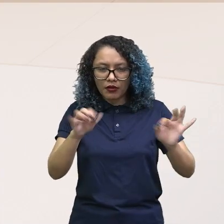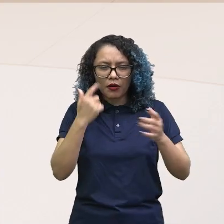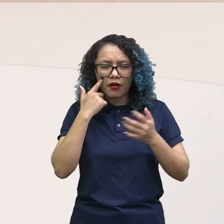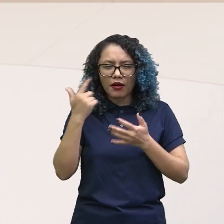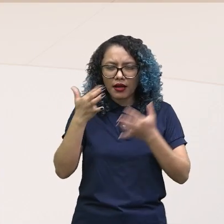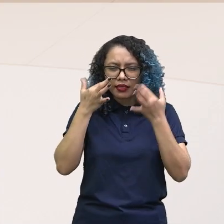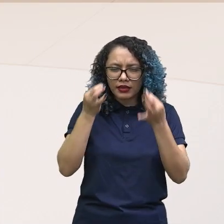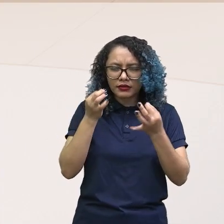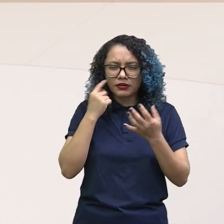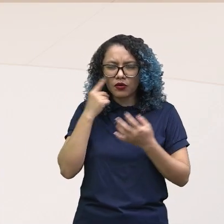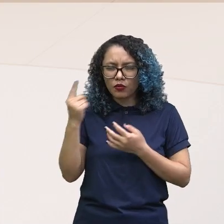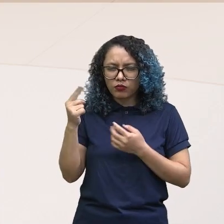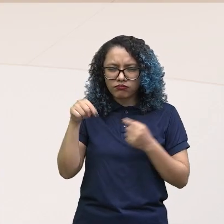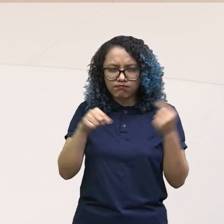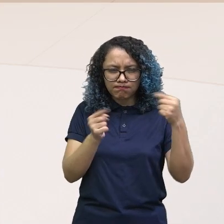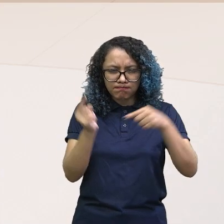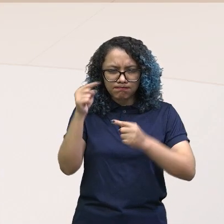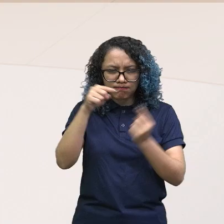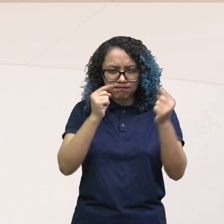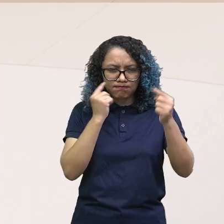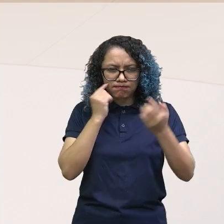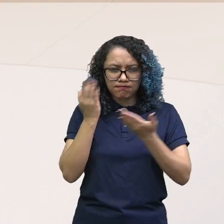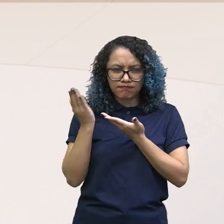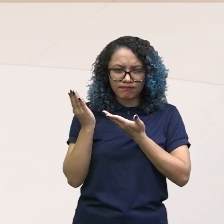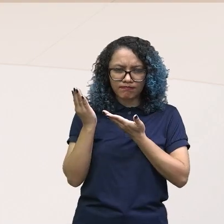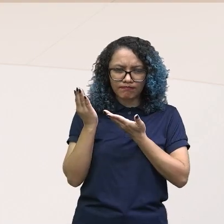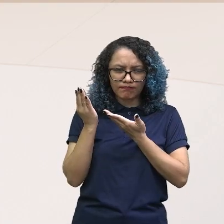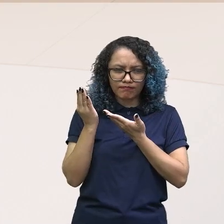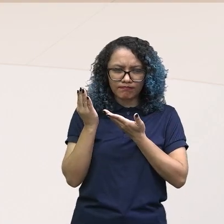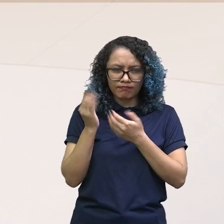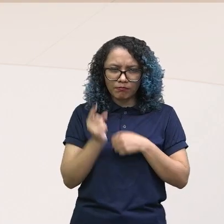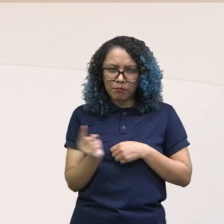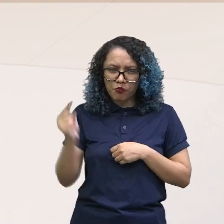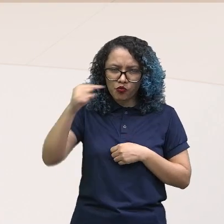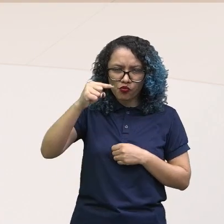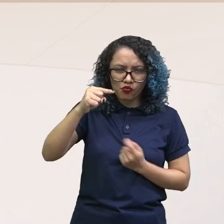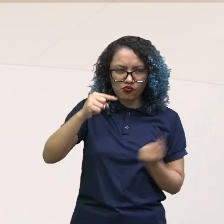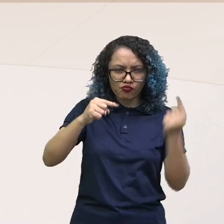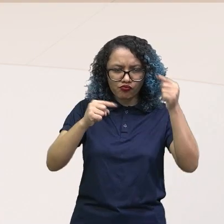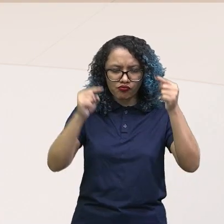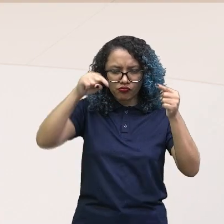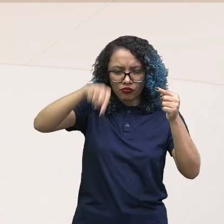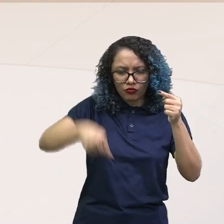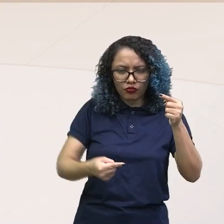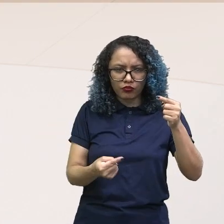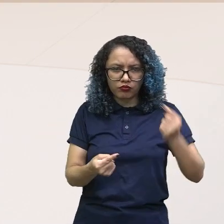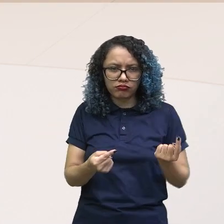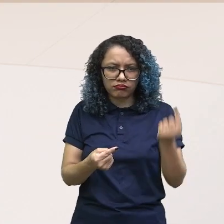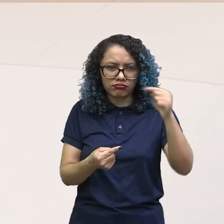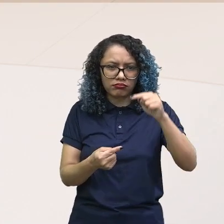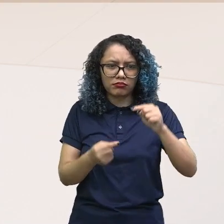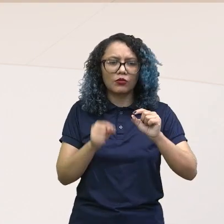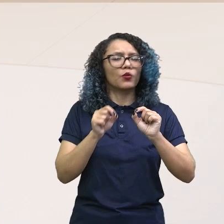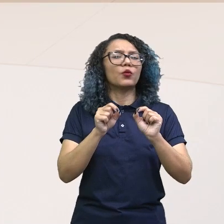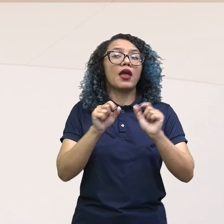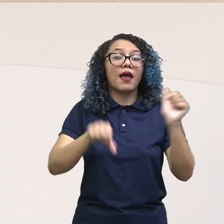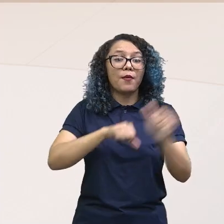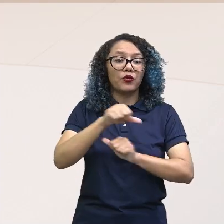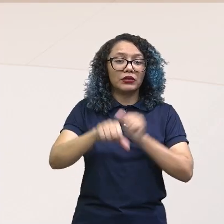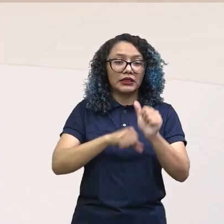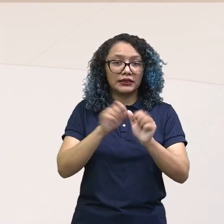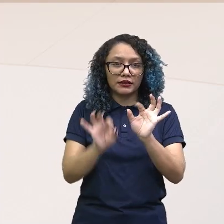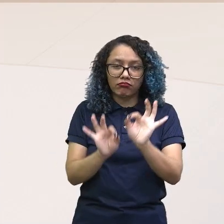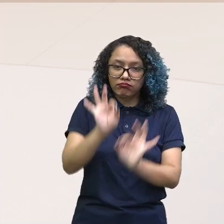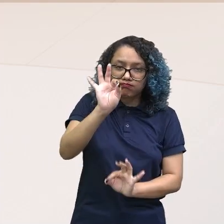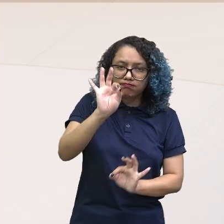setinhas preta, né, que estão subindo aí e descendo. Então, a mobilidade chamada de mobilidade vertical,